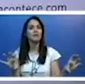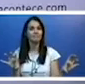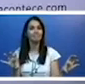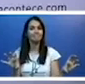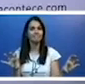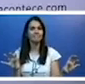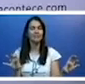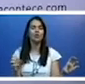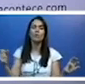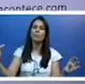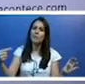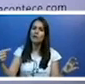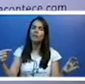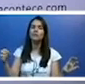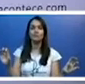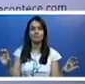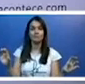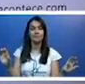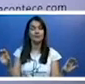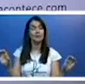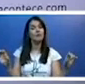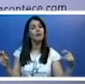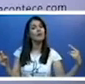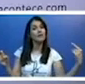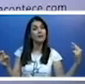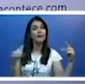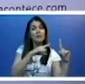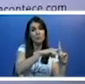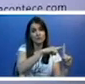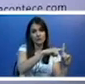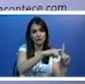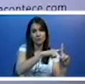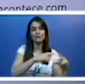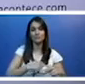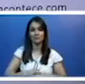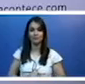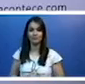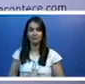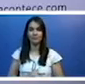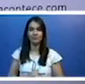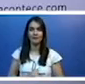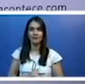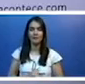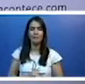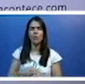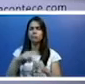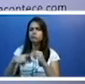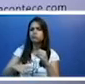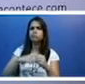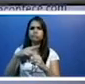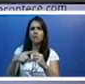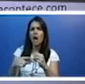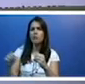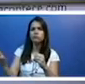da carga positiva, daquele átomo que cede o elétron, né, que fica com carga positiva, daquele átomo que recebe o